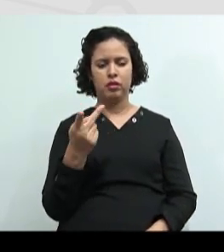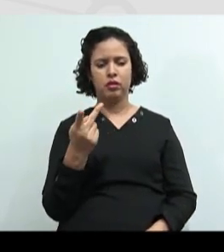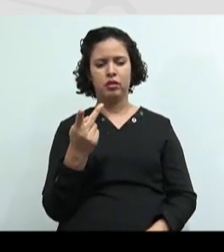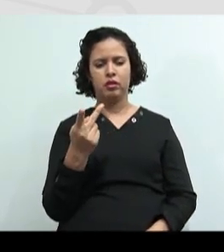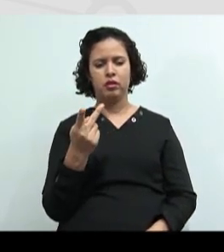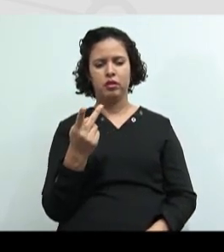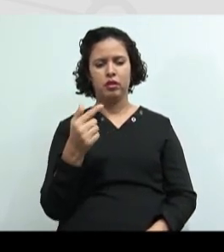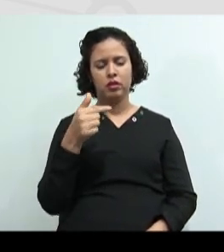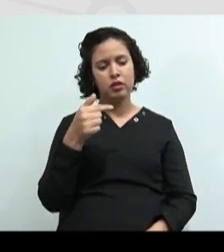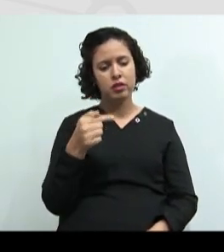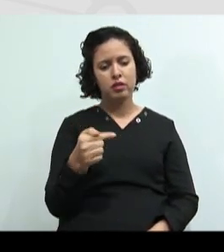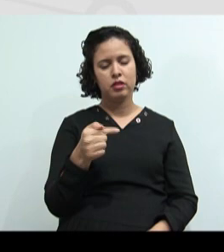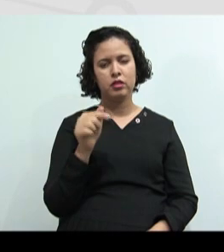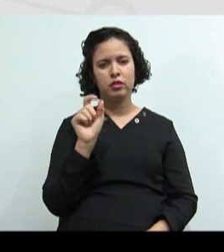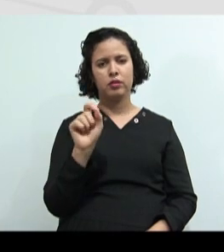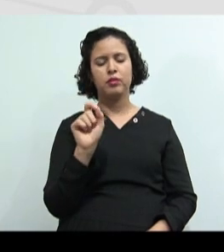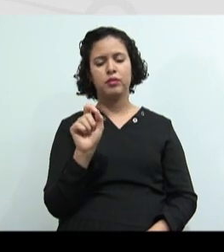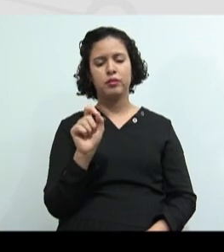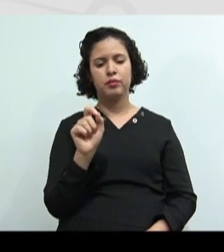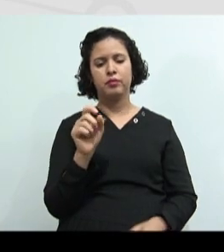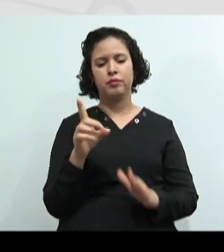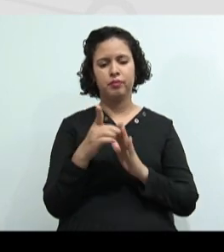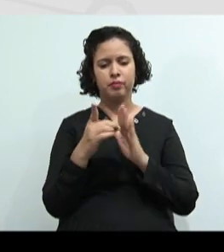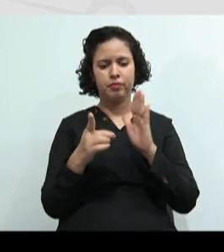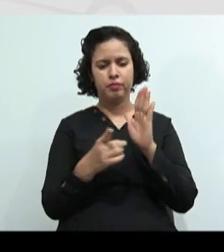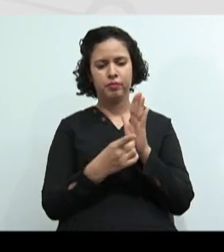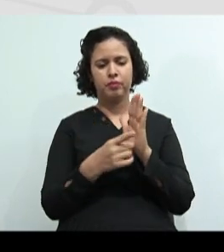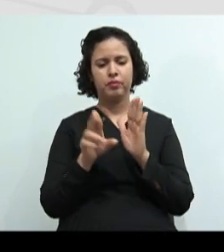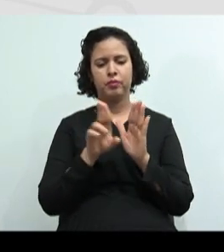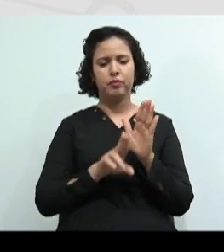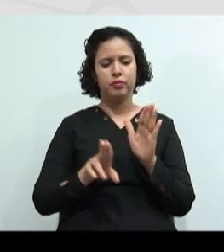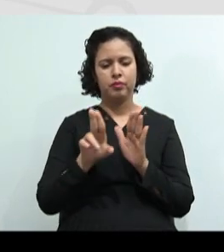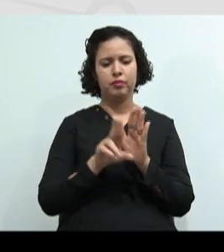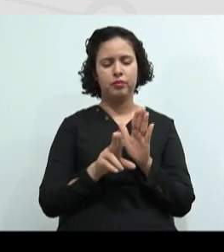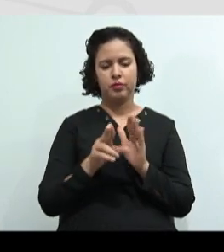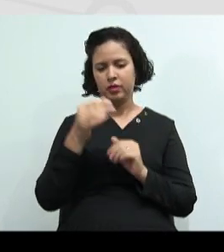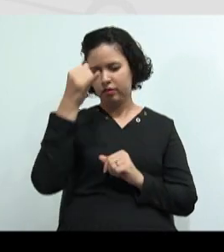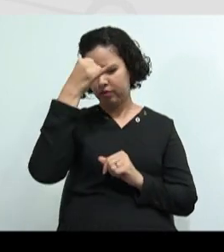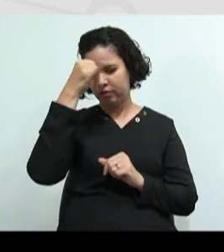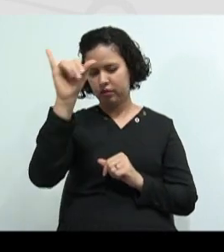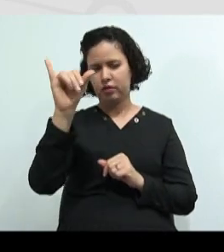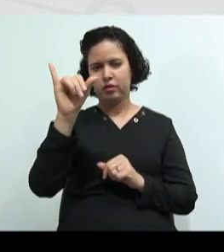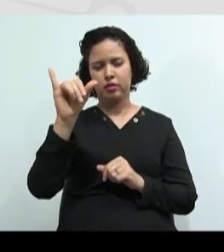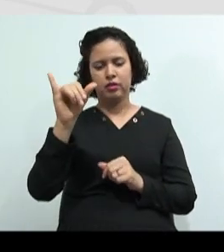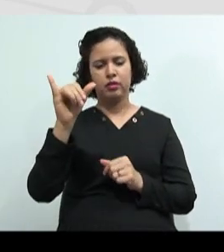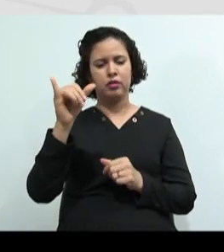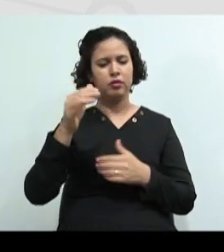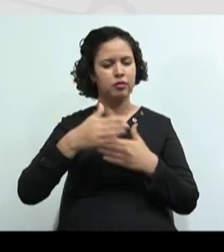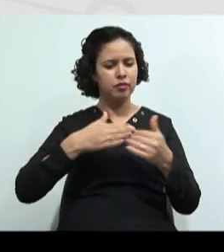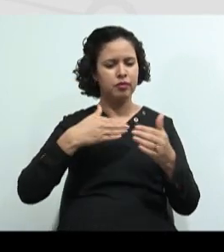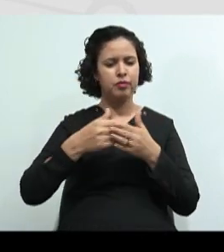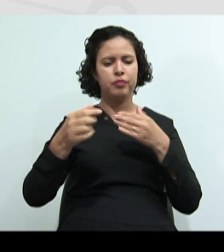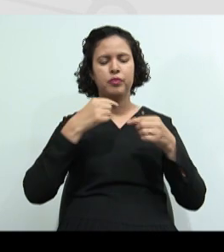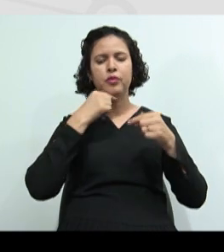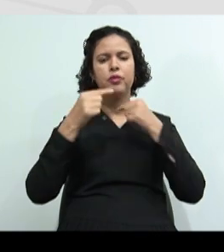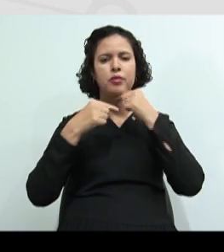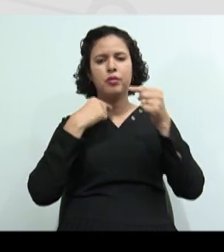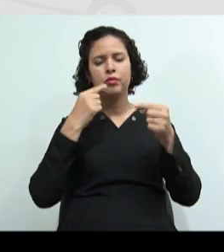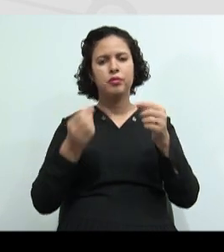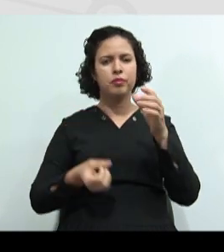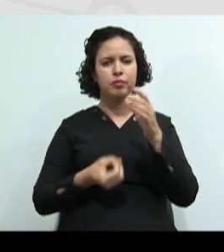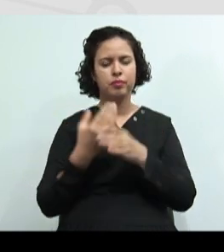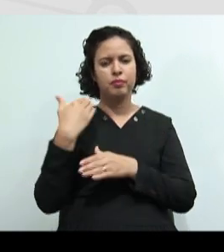das 7 diretrizes que, quando bem estabelecidas, eliminam quaisquer dúvidas que possam aparecer ao longo